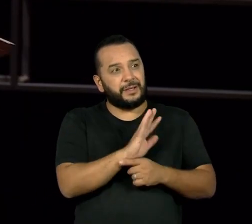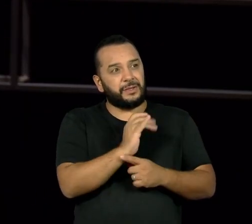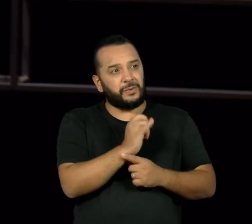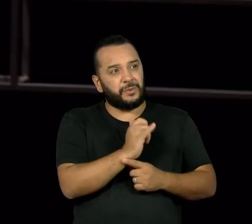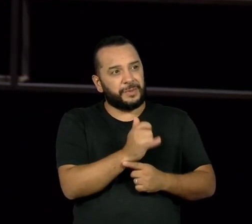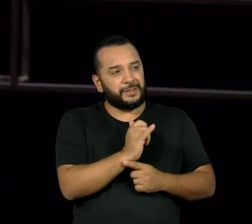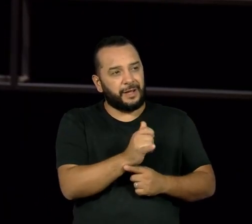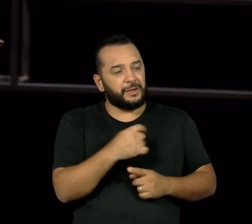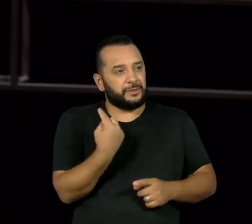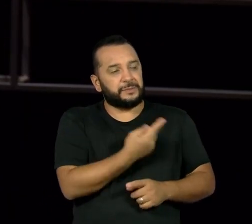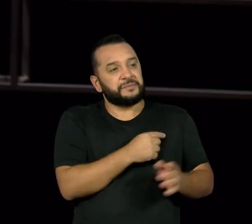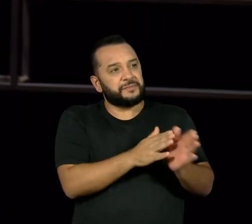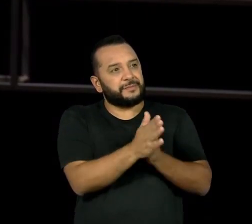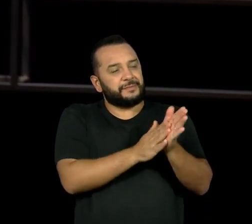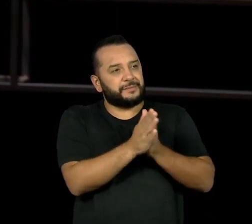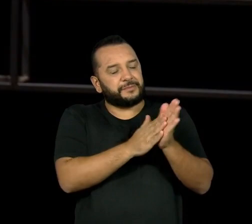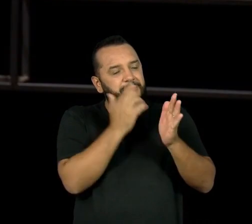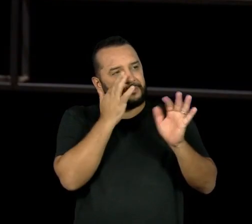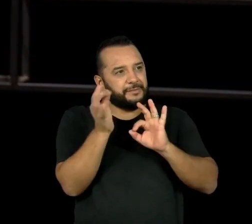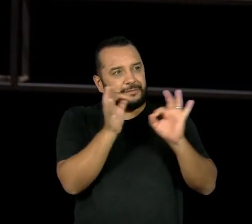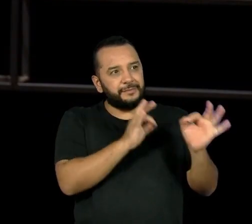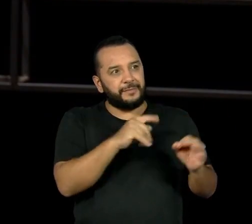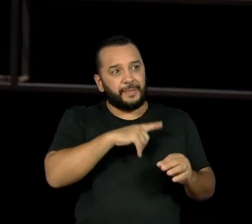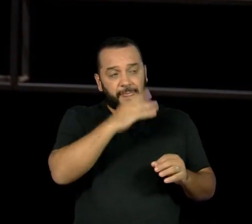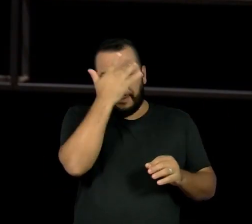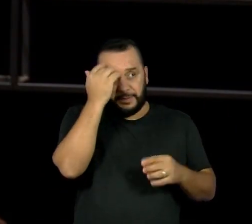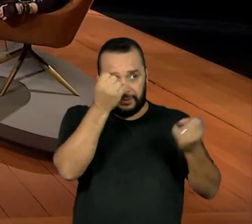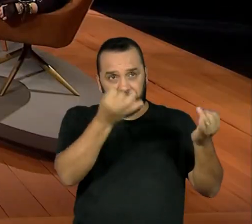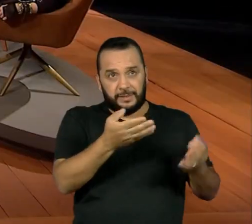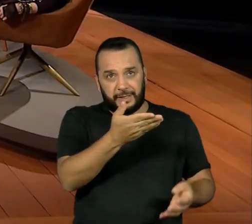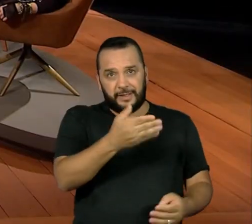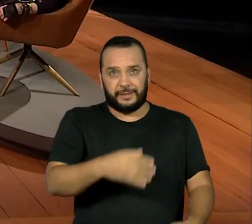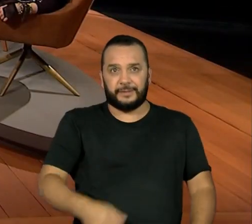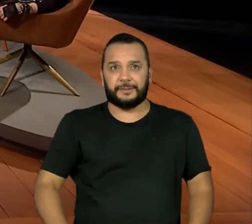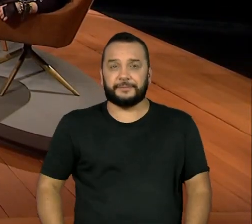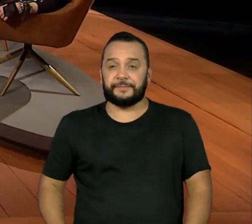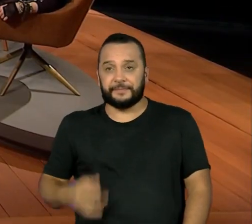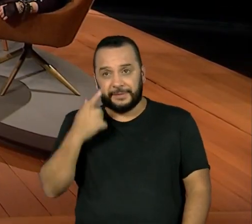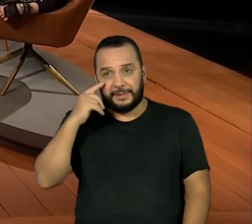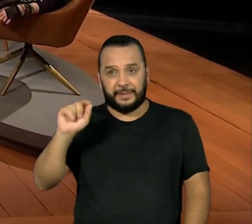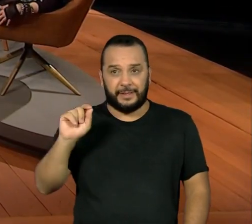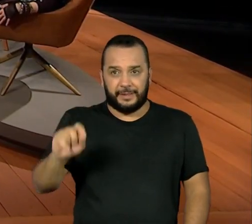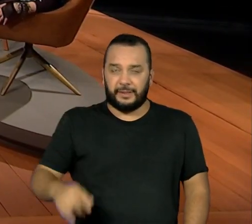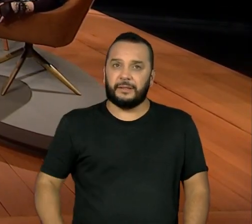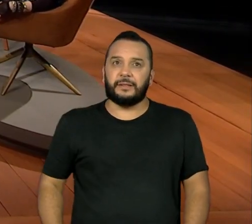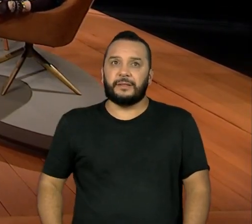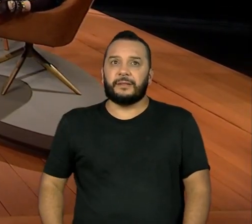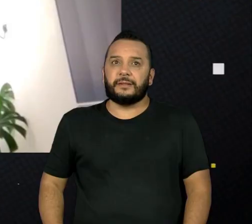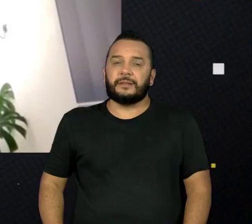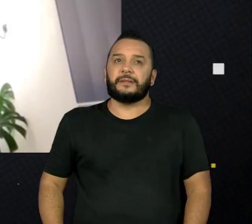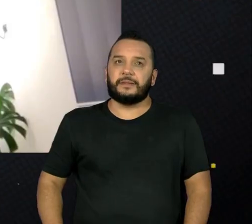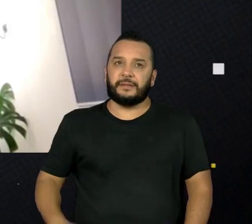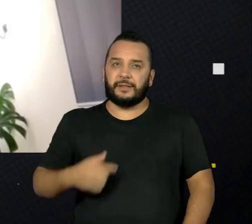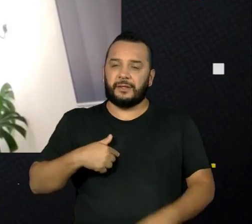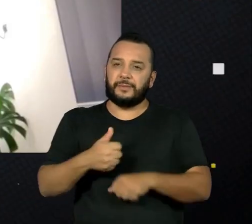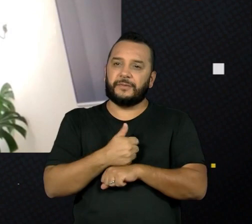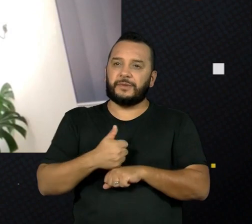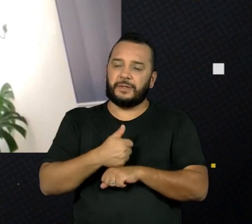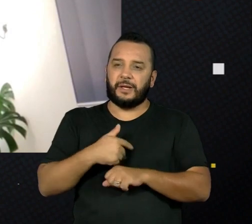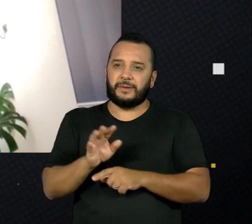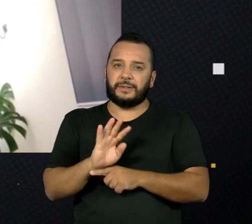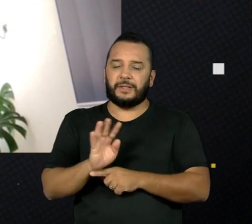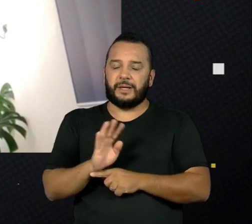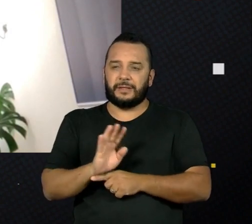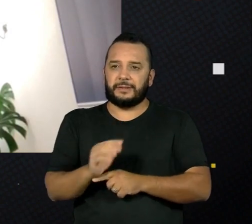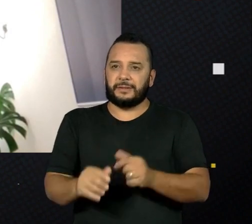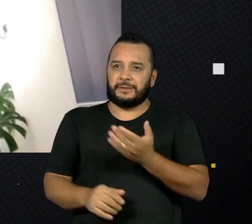aqui ansioso para ver. Mas tem alguém que fala sobre isso, olha só. Olha aí, quem será? Sou Rafael Sá, sou cineasta. Na minha